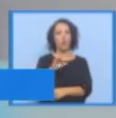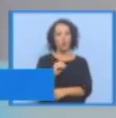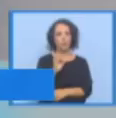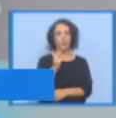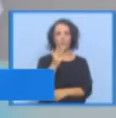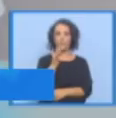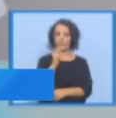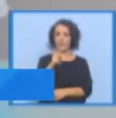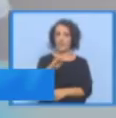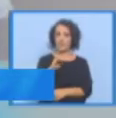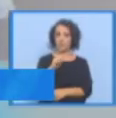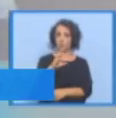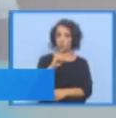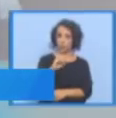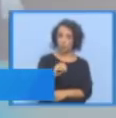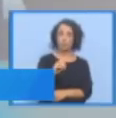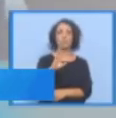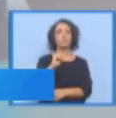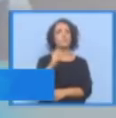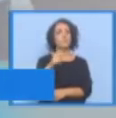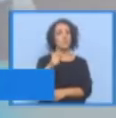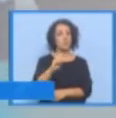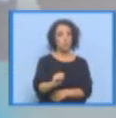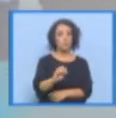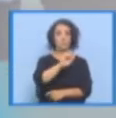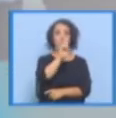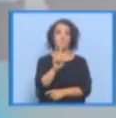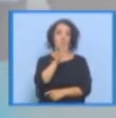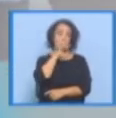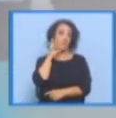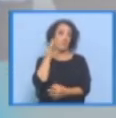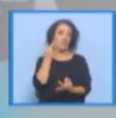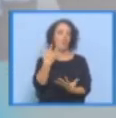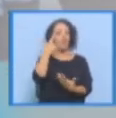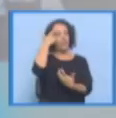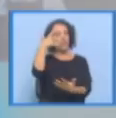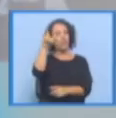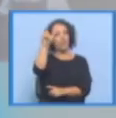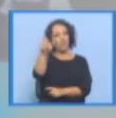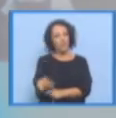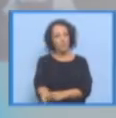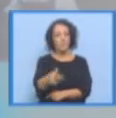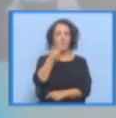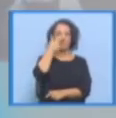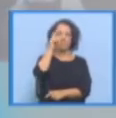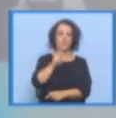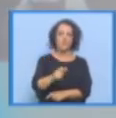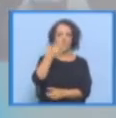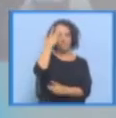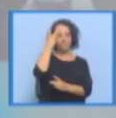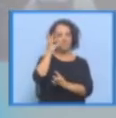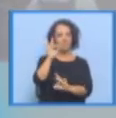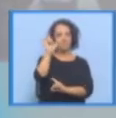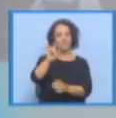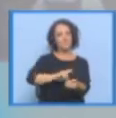Santos. Na passagem do primeiro aniversário, evocamos a pessoa, as memórias que perduram do seu caráter e da